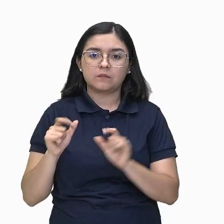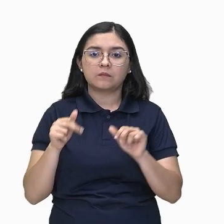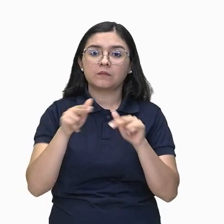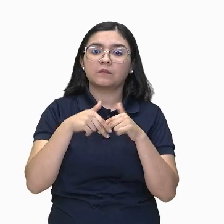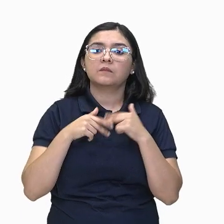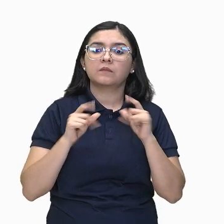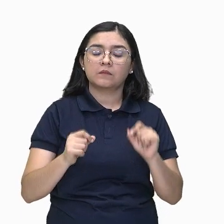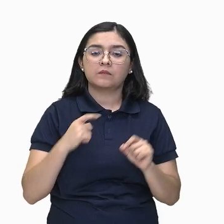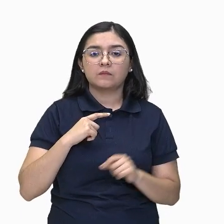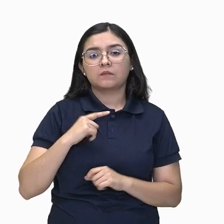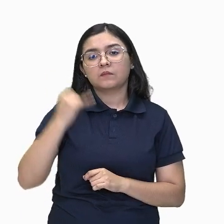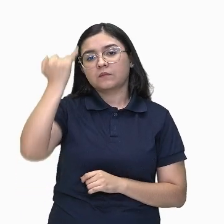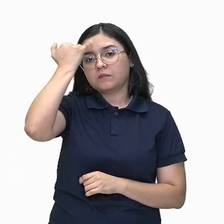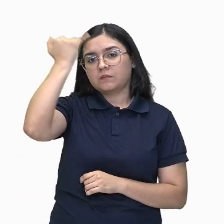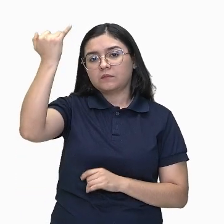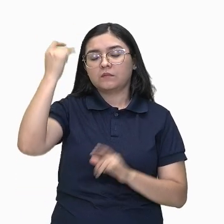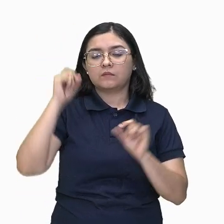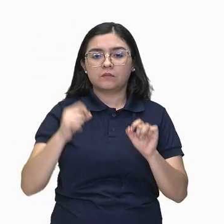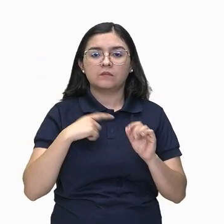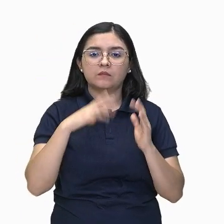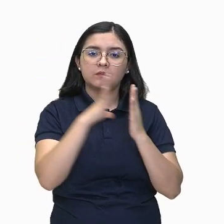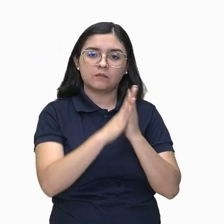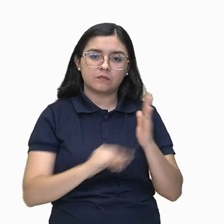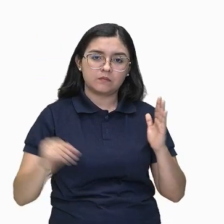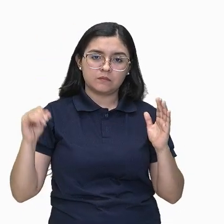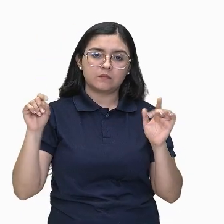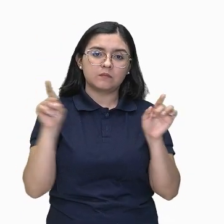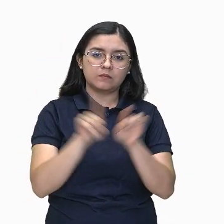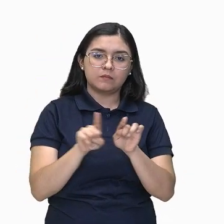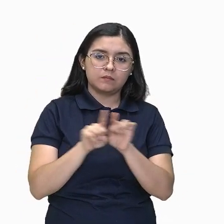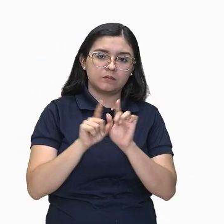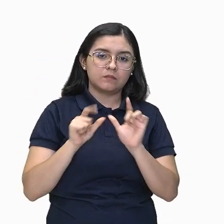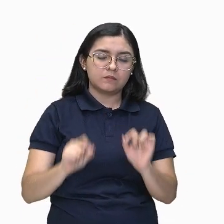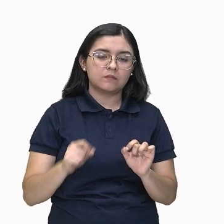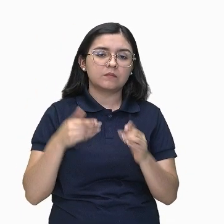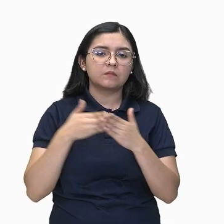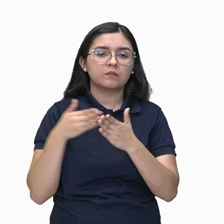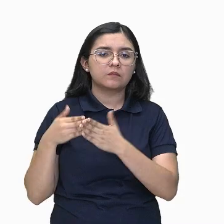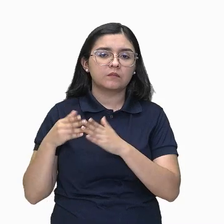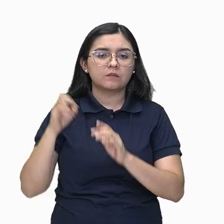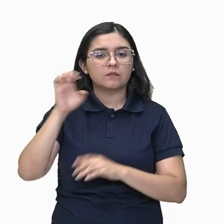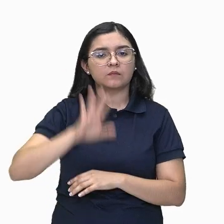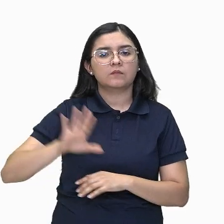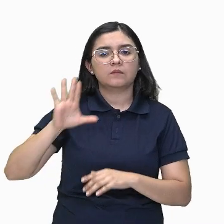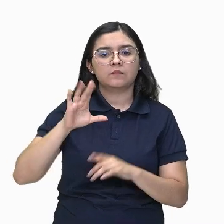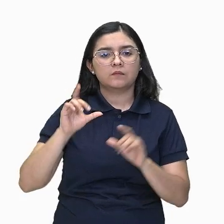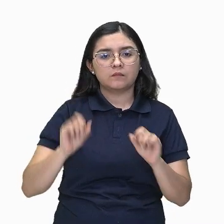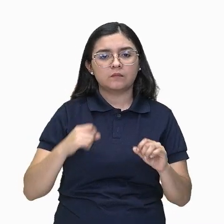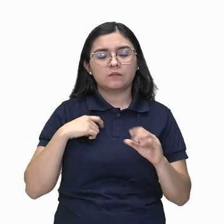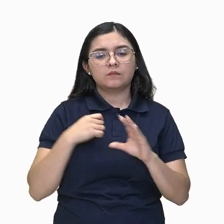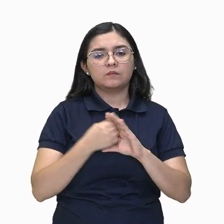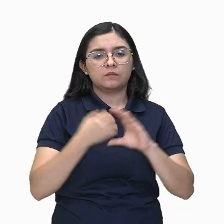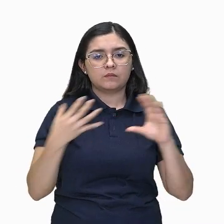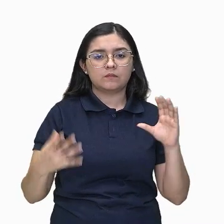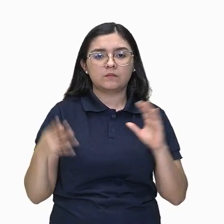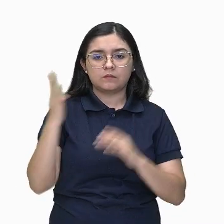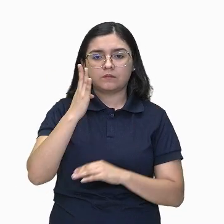parece muito essa ideia de imitação, de que na verdade está se imitando os europeus colocando traços brasileiros.